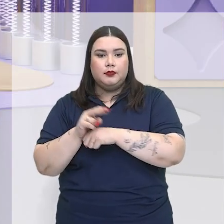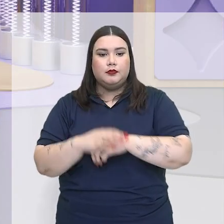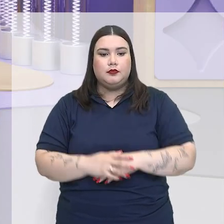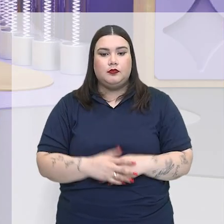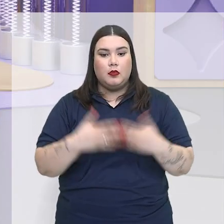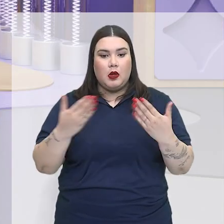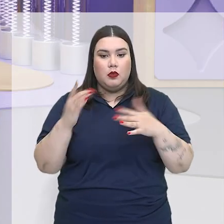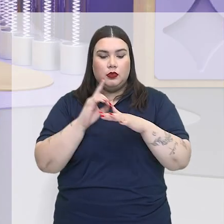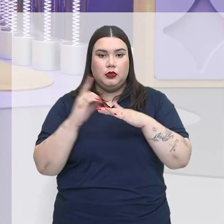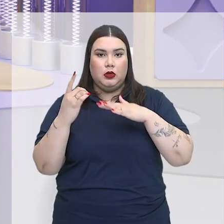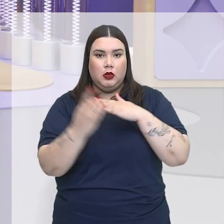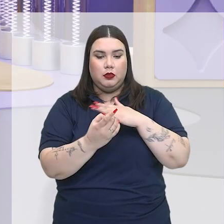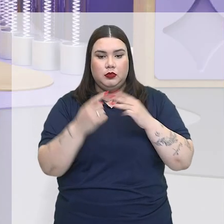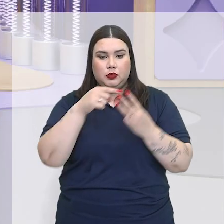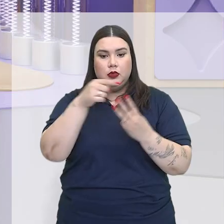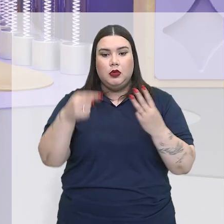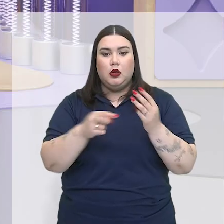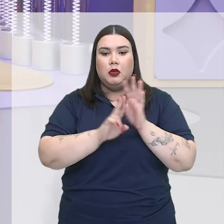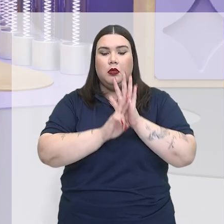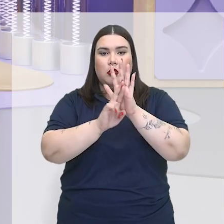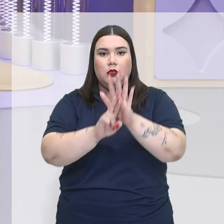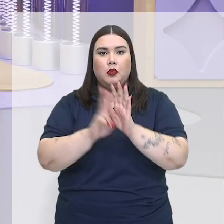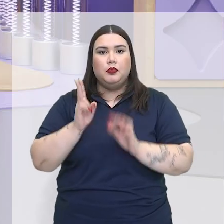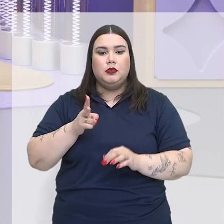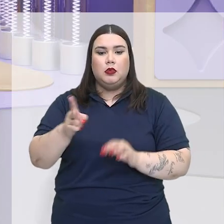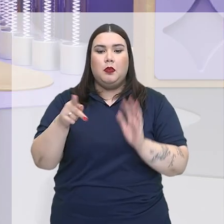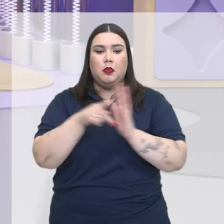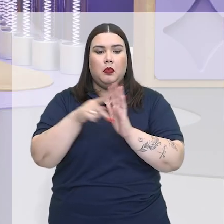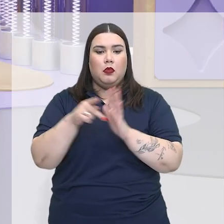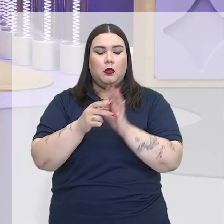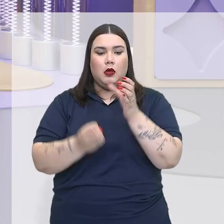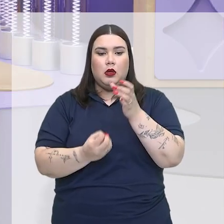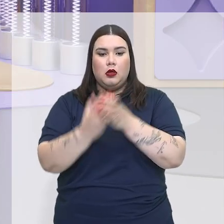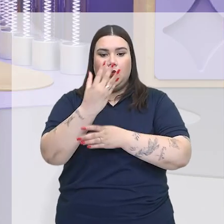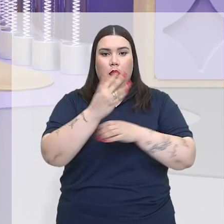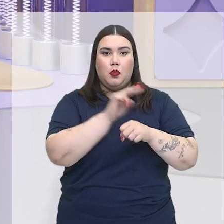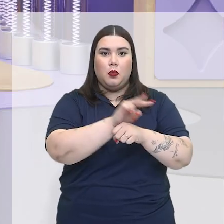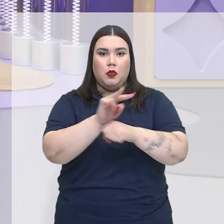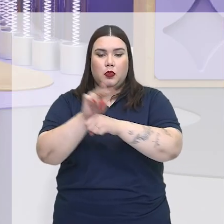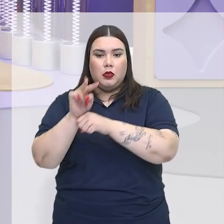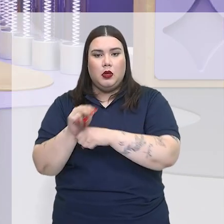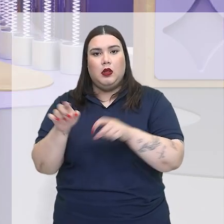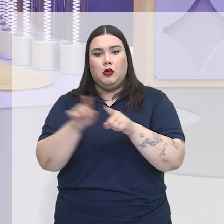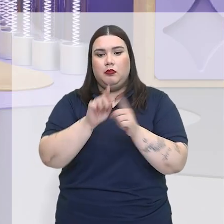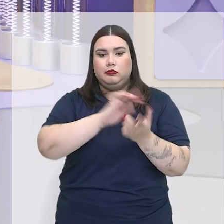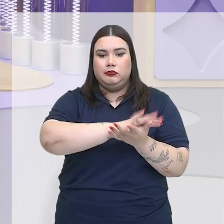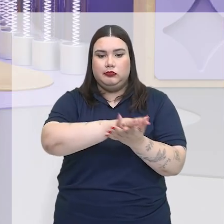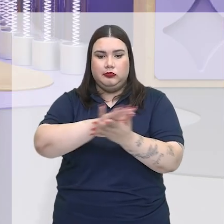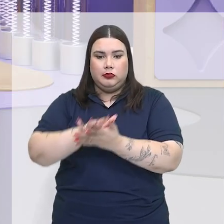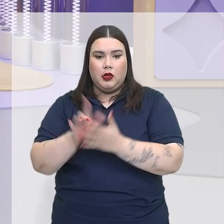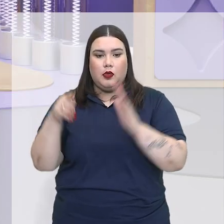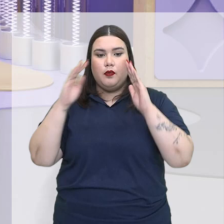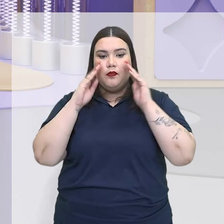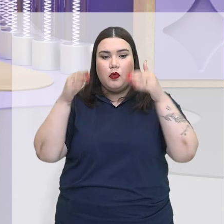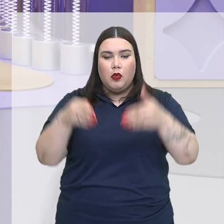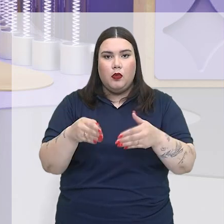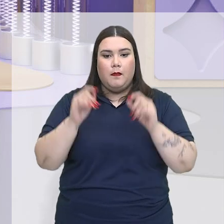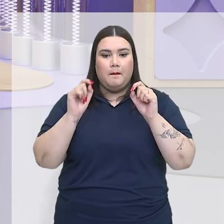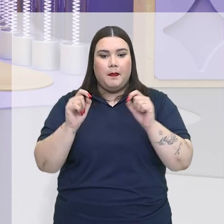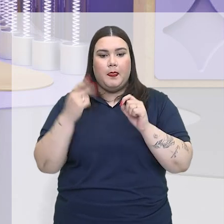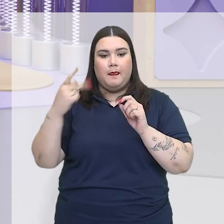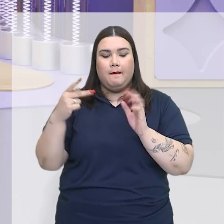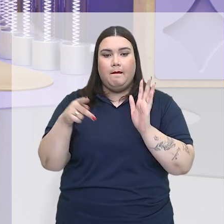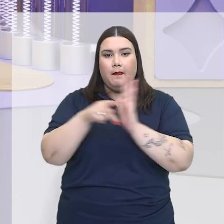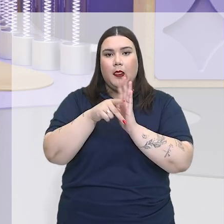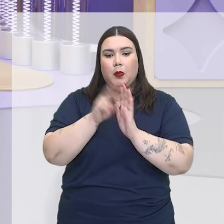começar. Esses deuses simbolizam o ciclo eterno de criação, manutenção e destruição, que é central